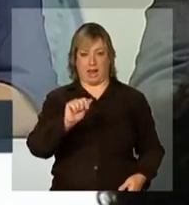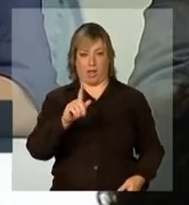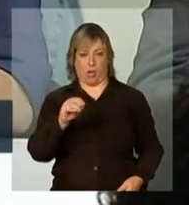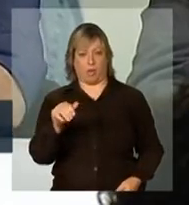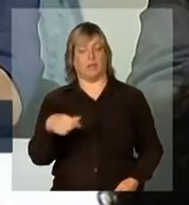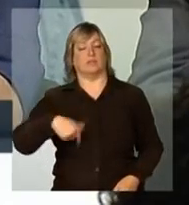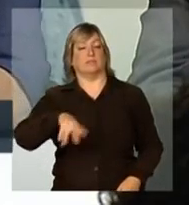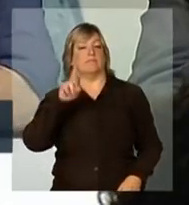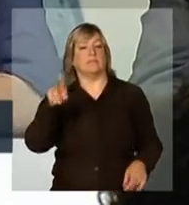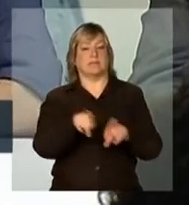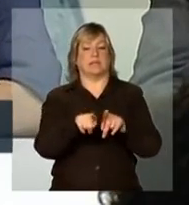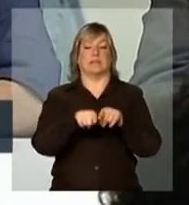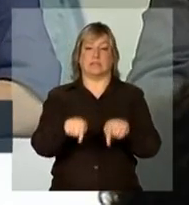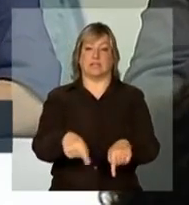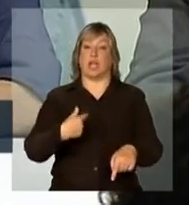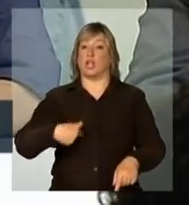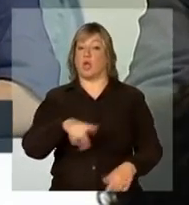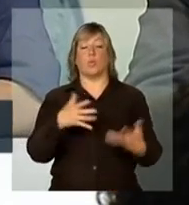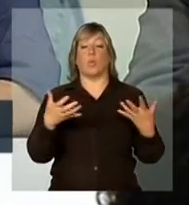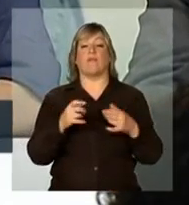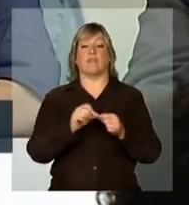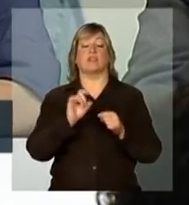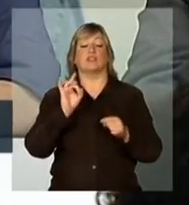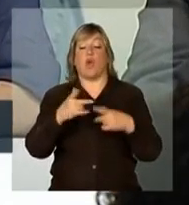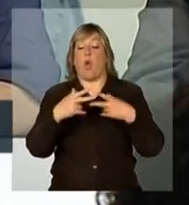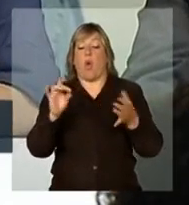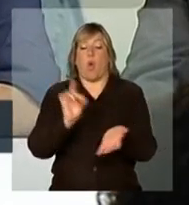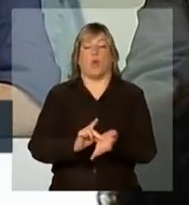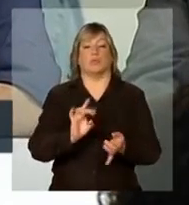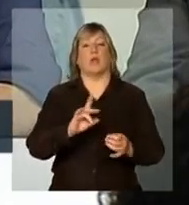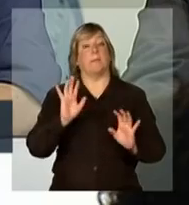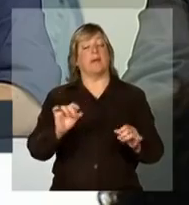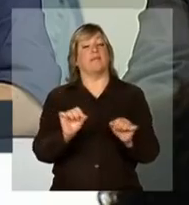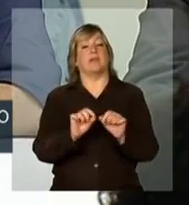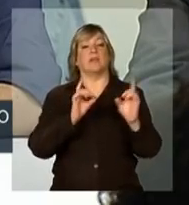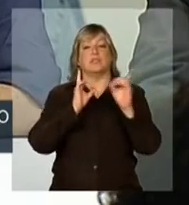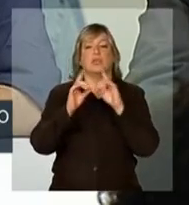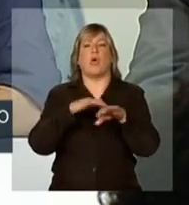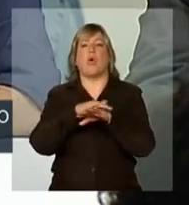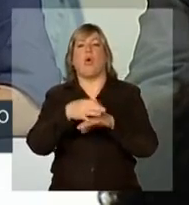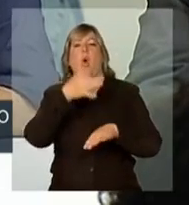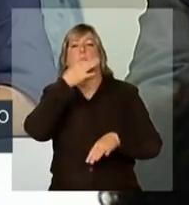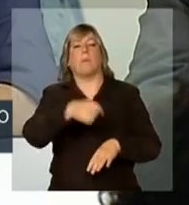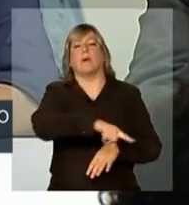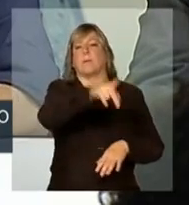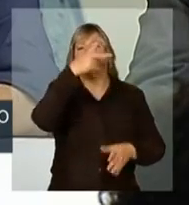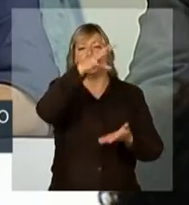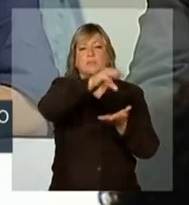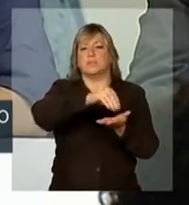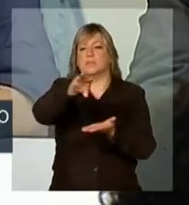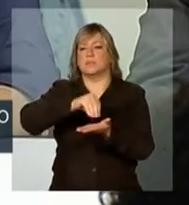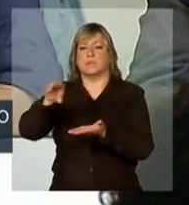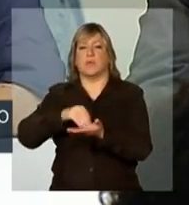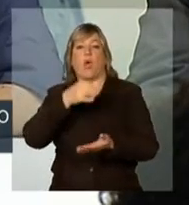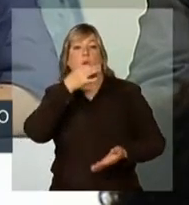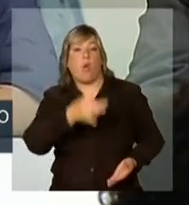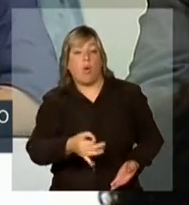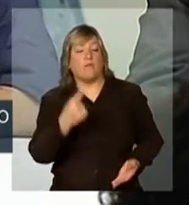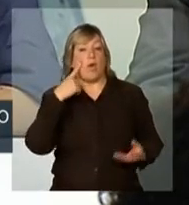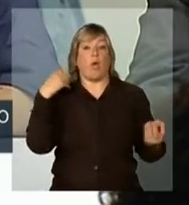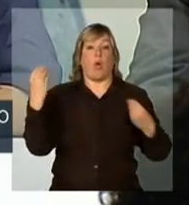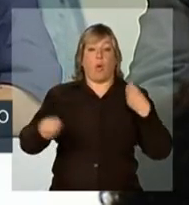Nós não queremos só executar ações concretas, queremos também mas dialogar com a sociedade e superar o senso comum e a